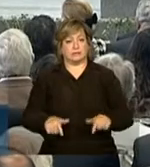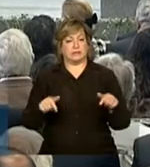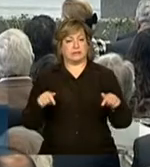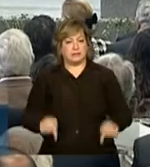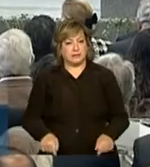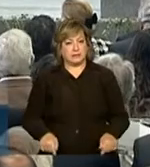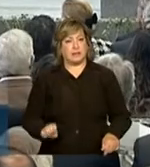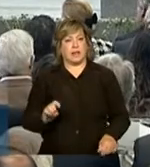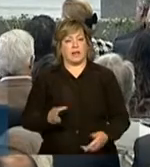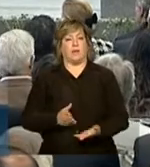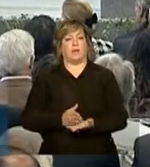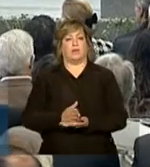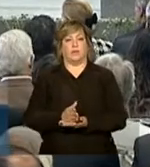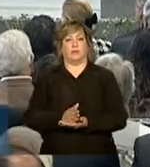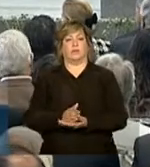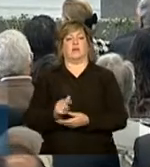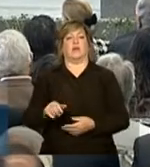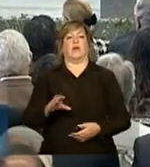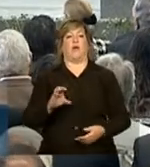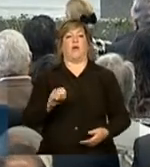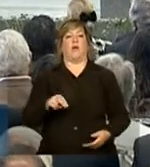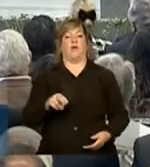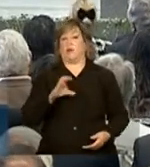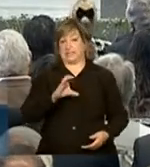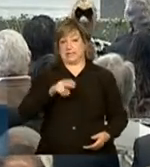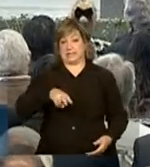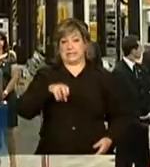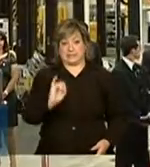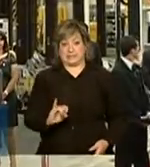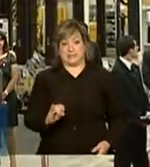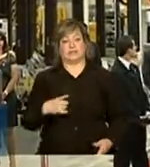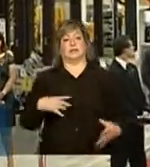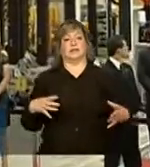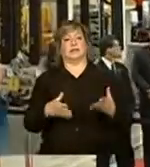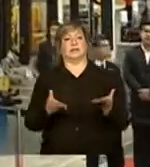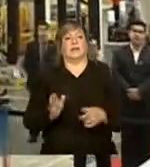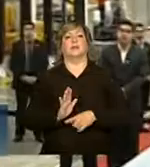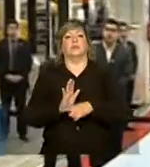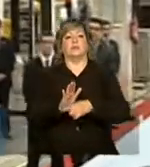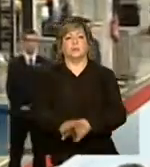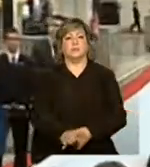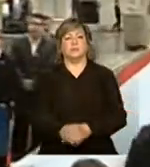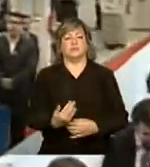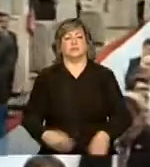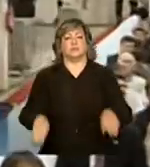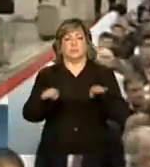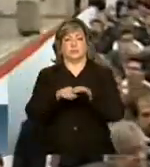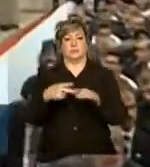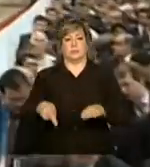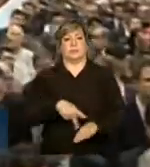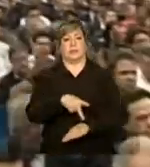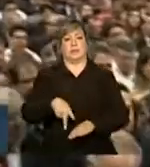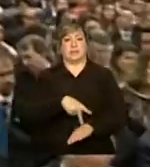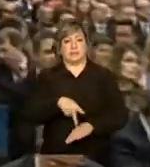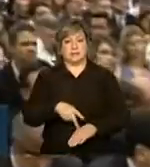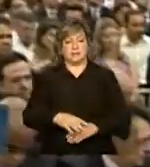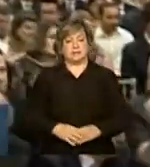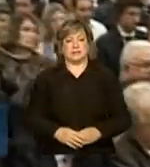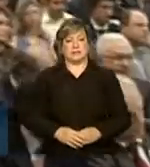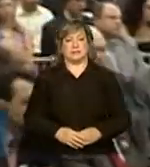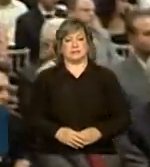será o roteiro de ação da Confederação Nacional da Indústria para contribuir com o aumento da competitividade do país.